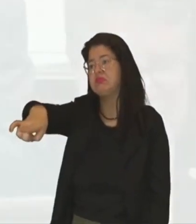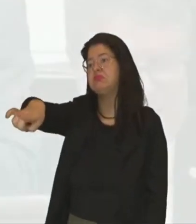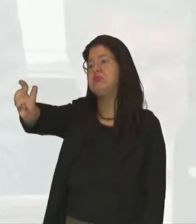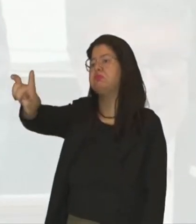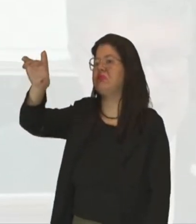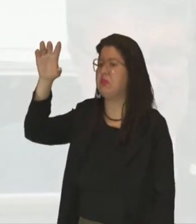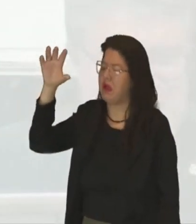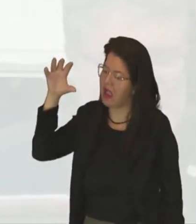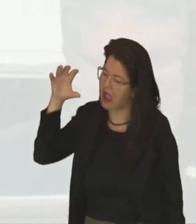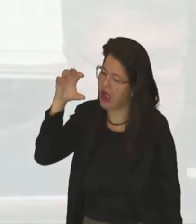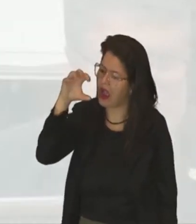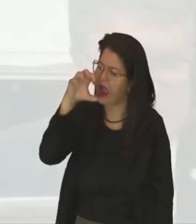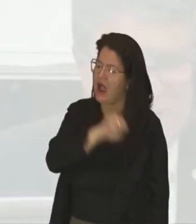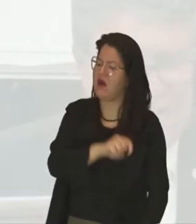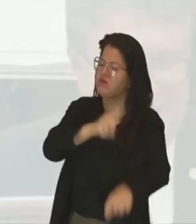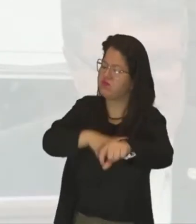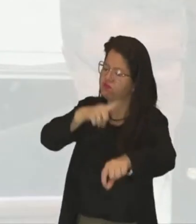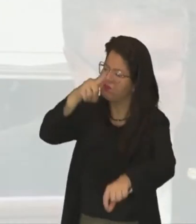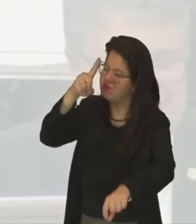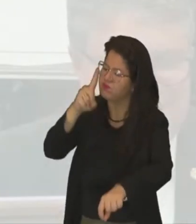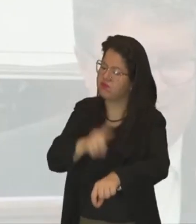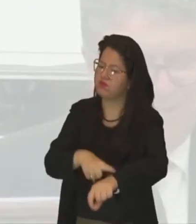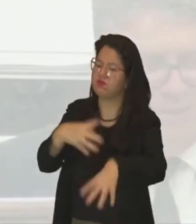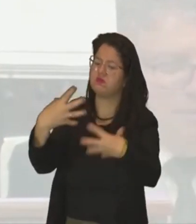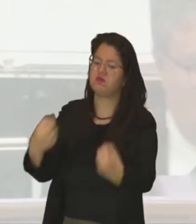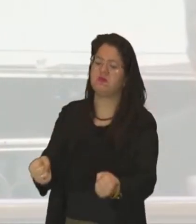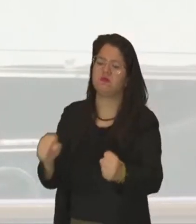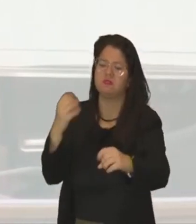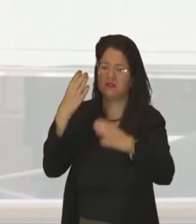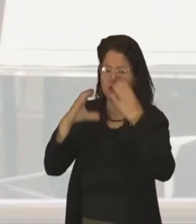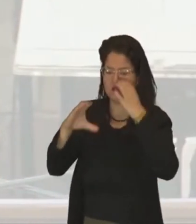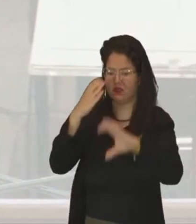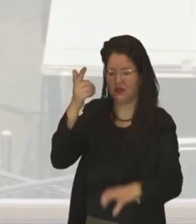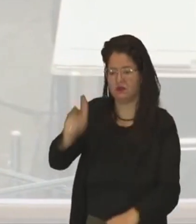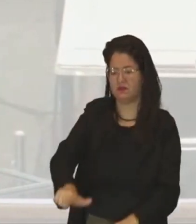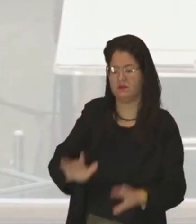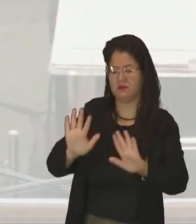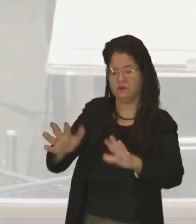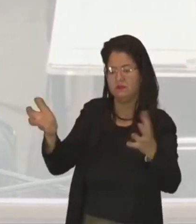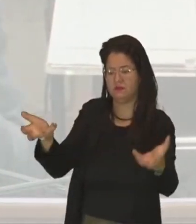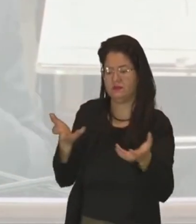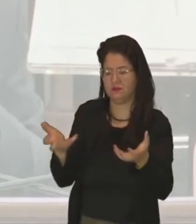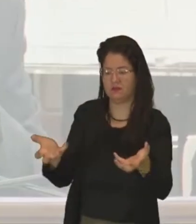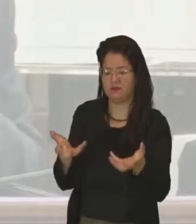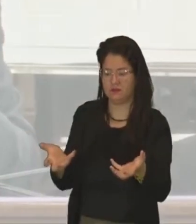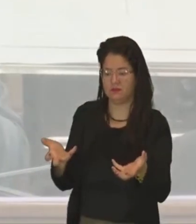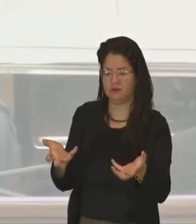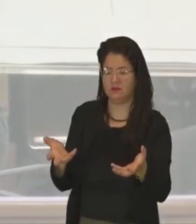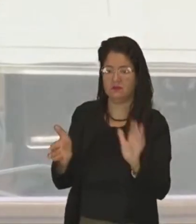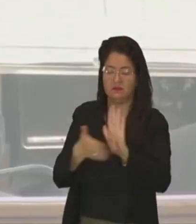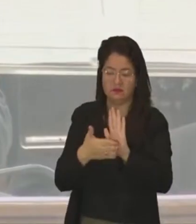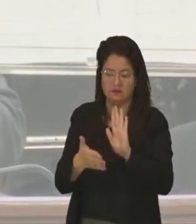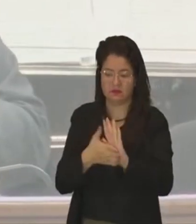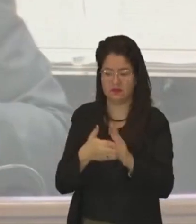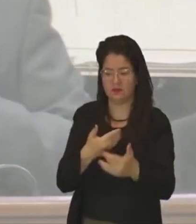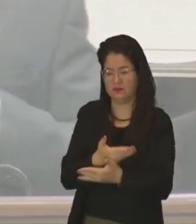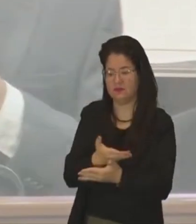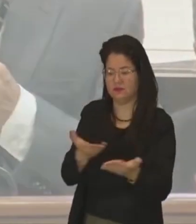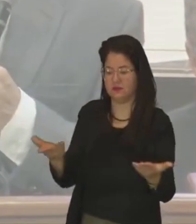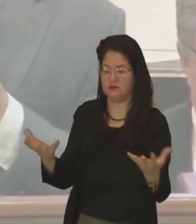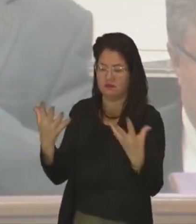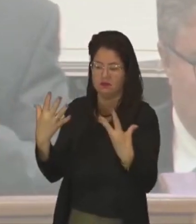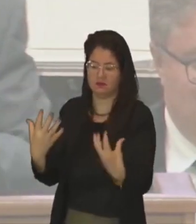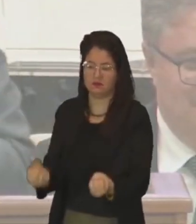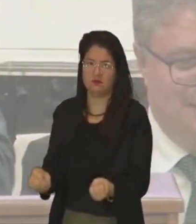Wazatô praré e morim. Nós vamos cantar o estribilho de novo, mas eu gostaria de fazer uma proposta aqui. Vamos